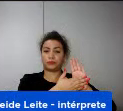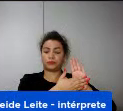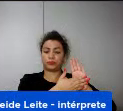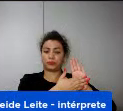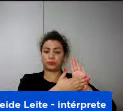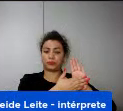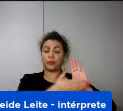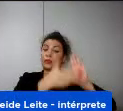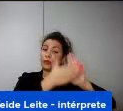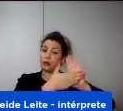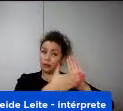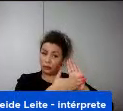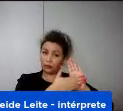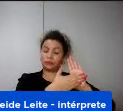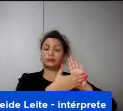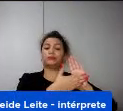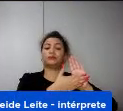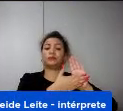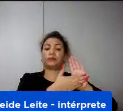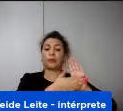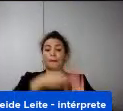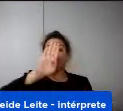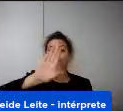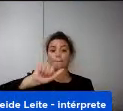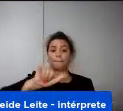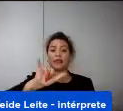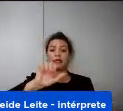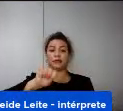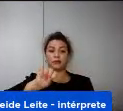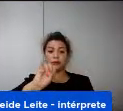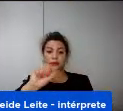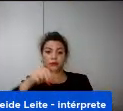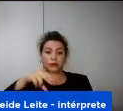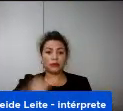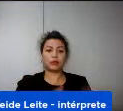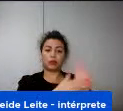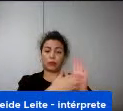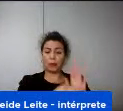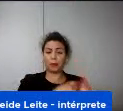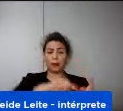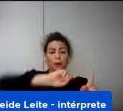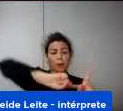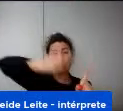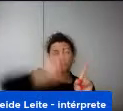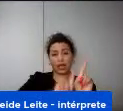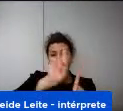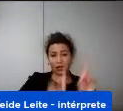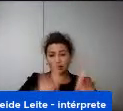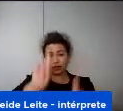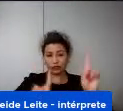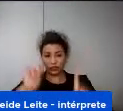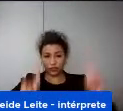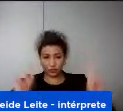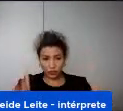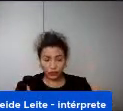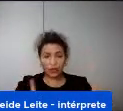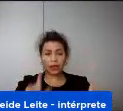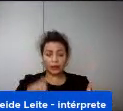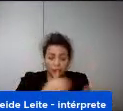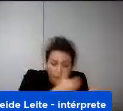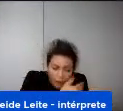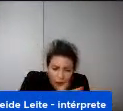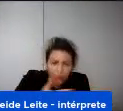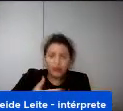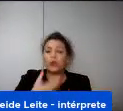uma proposta bayesiana, né, uma proposta estatística, na verdade, que foi introduzida por